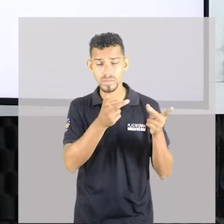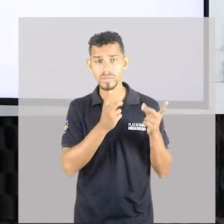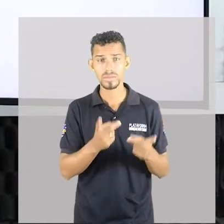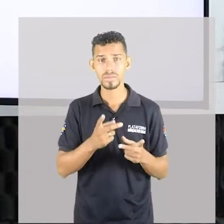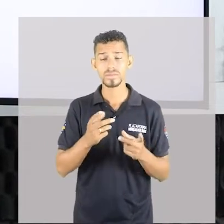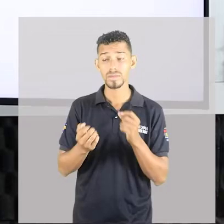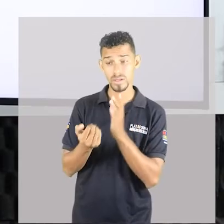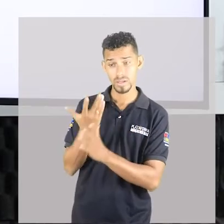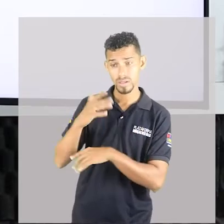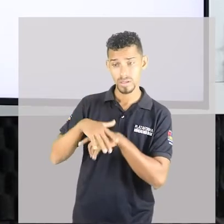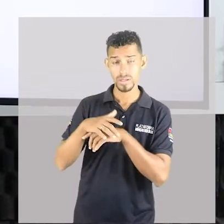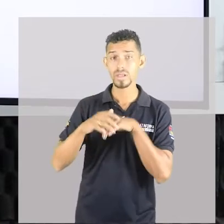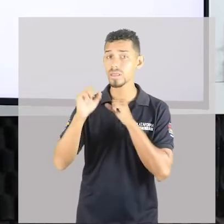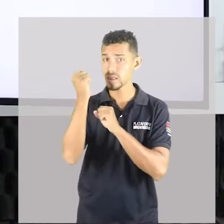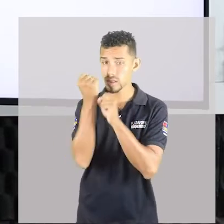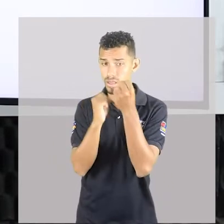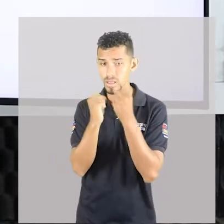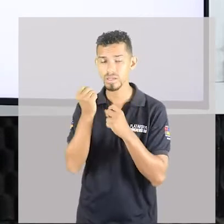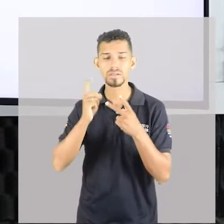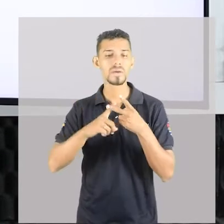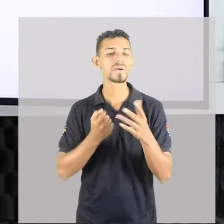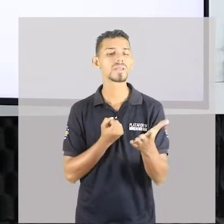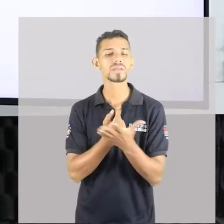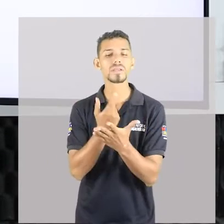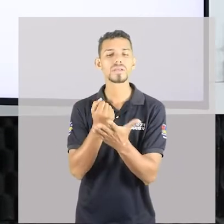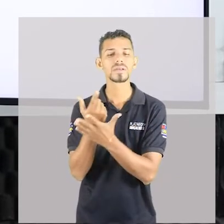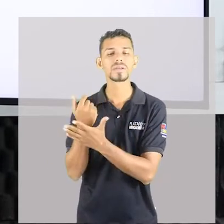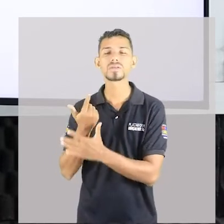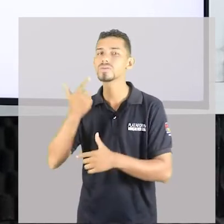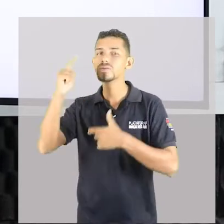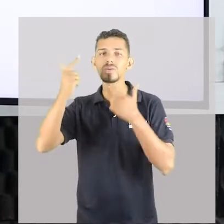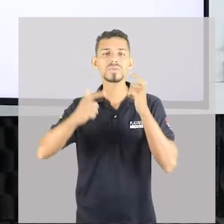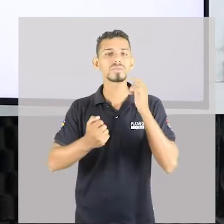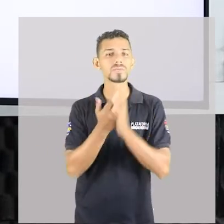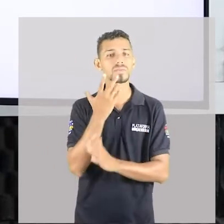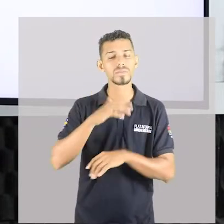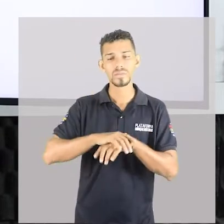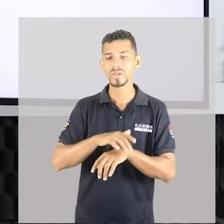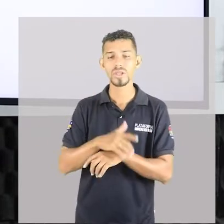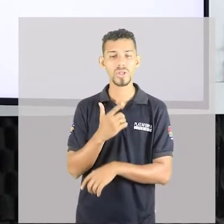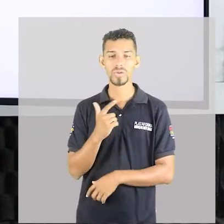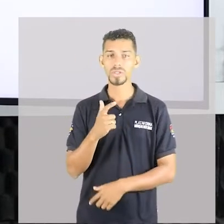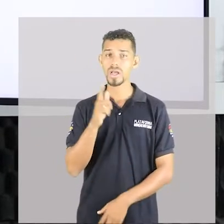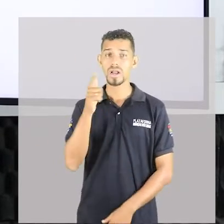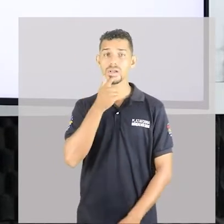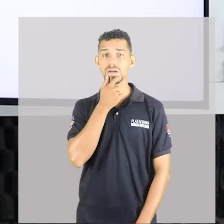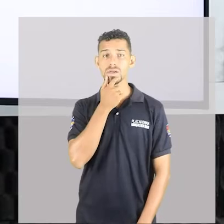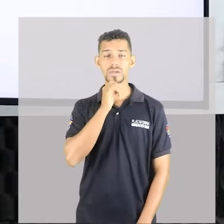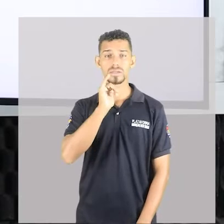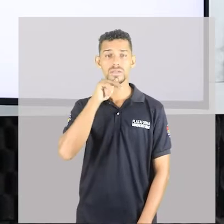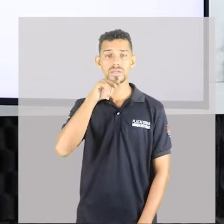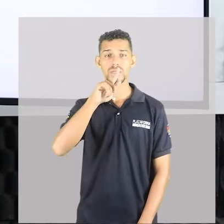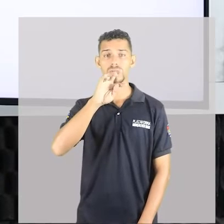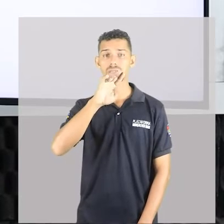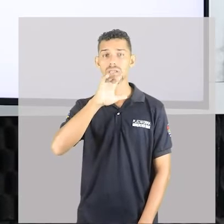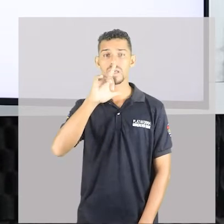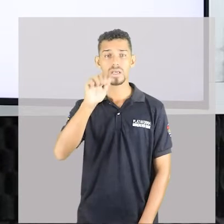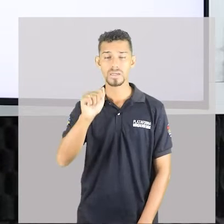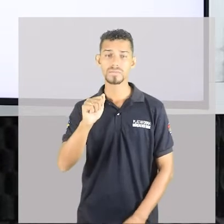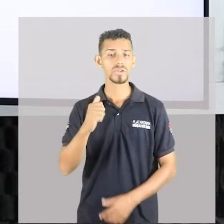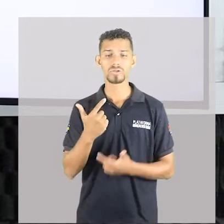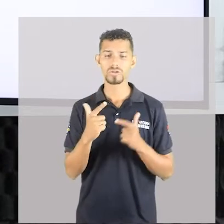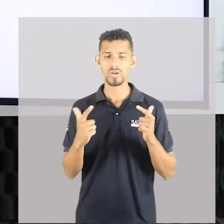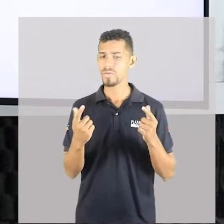produtos industrializados, como também na compra de outros produtos que, claro, eles não tinham lá na Inglaterra e que não tinham o mesmo valor,